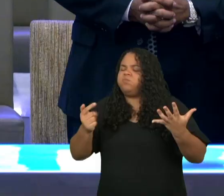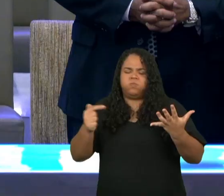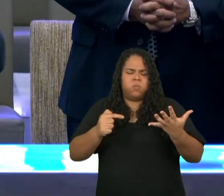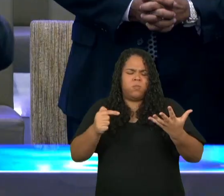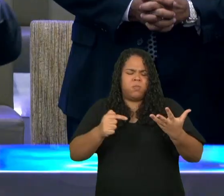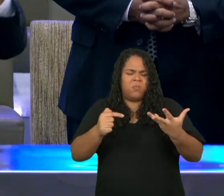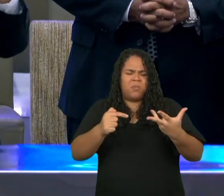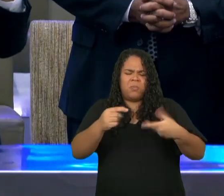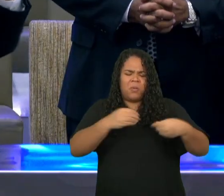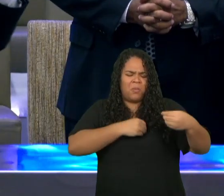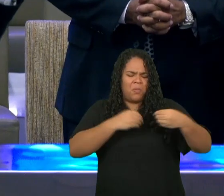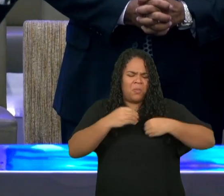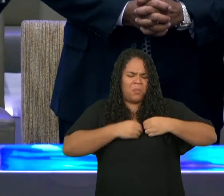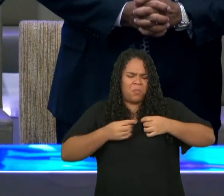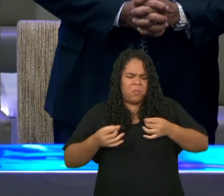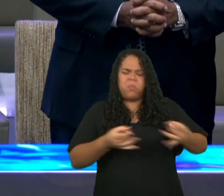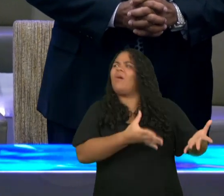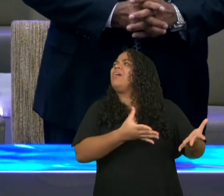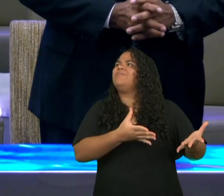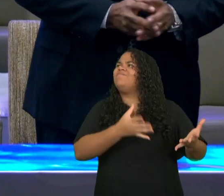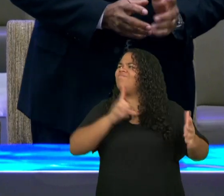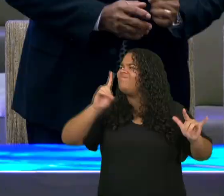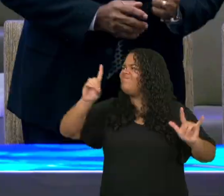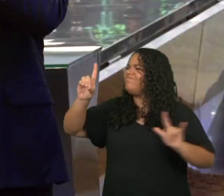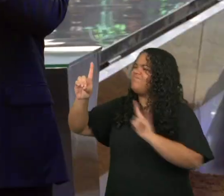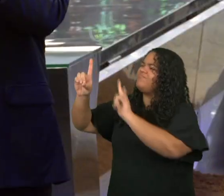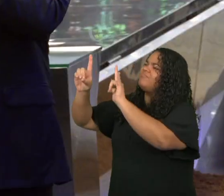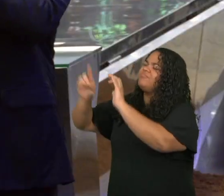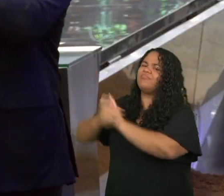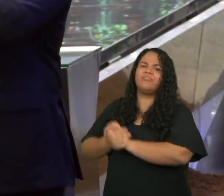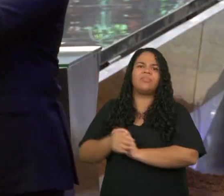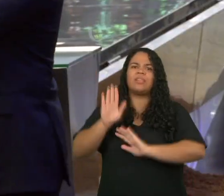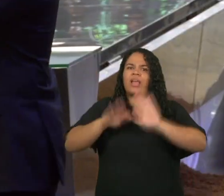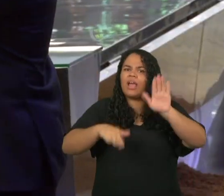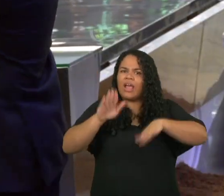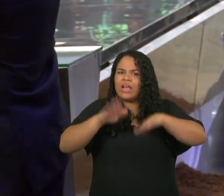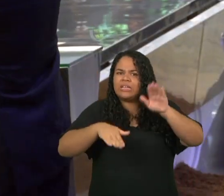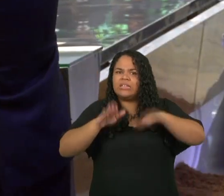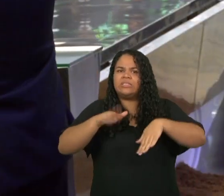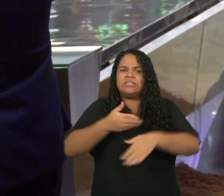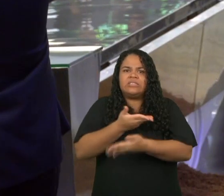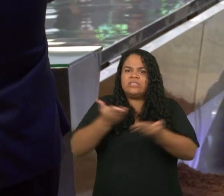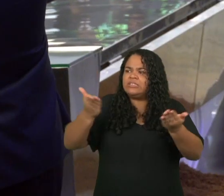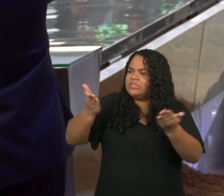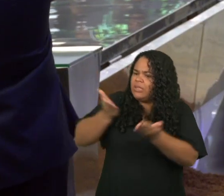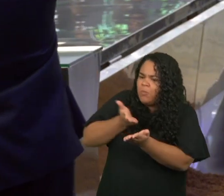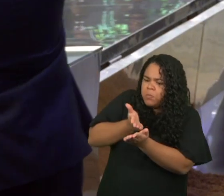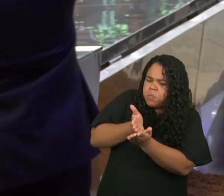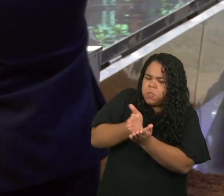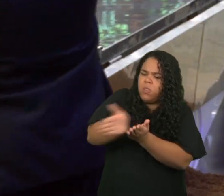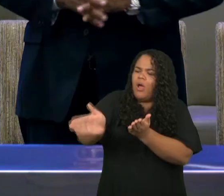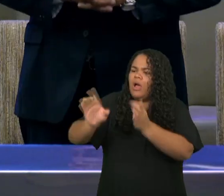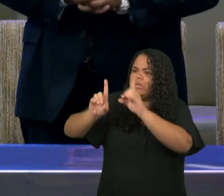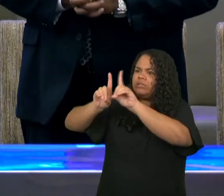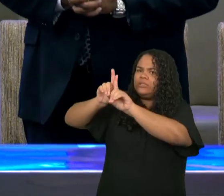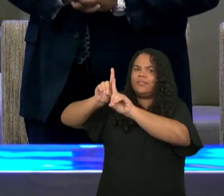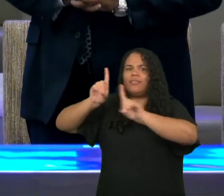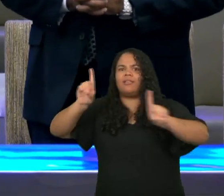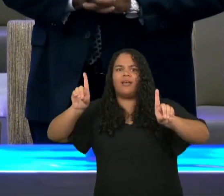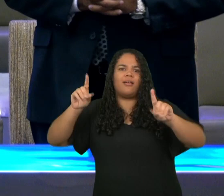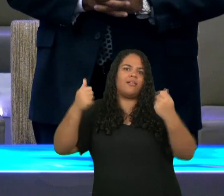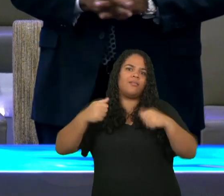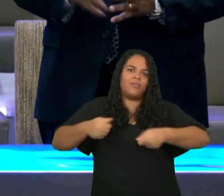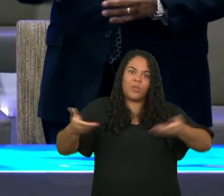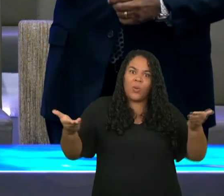Se você está longe de Jesus, saia do seu lugar agora e corra para cá, para não terminar como Aaron,